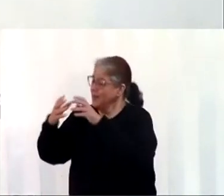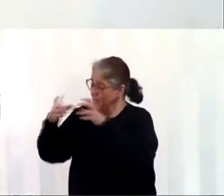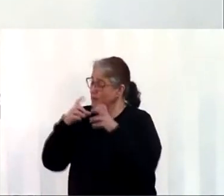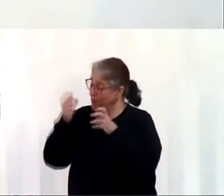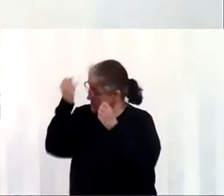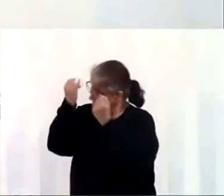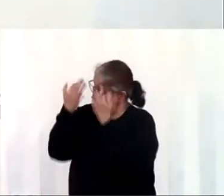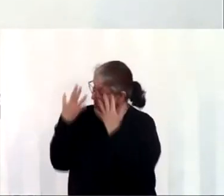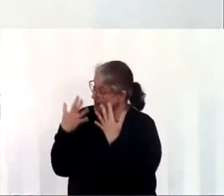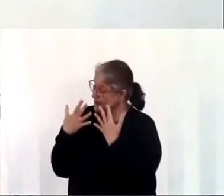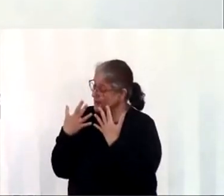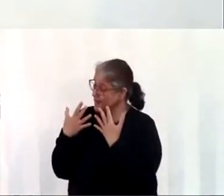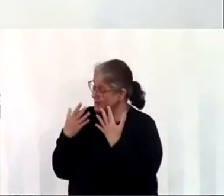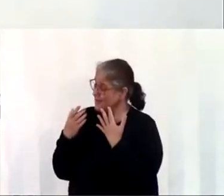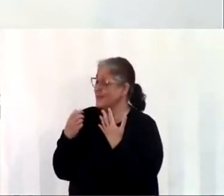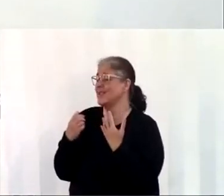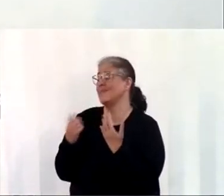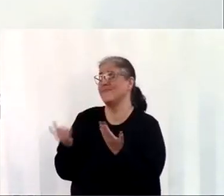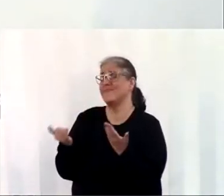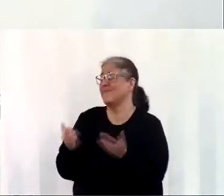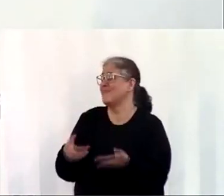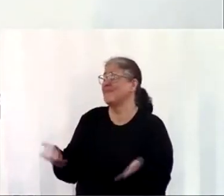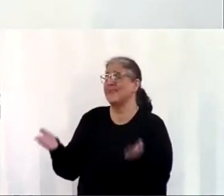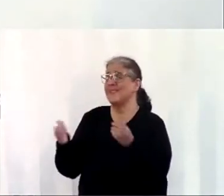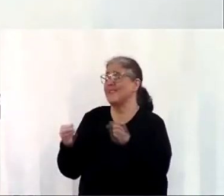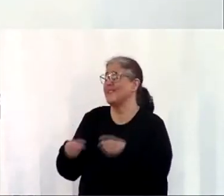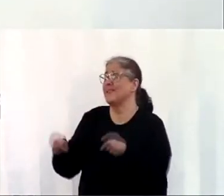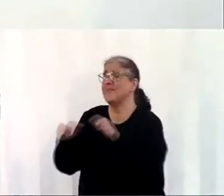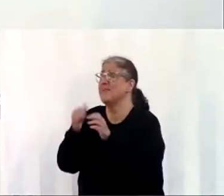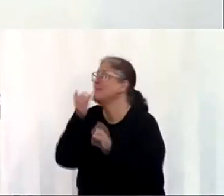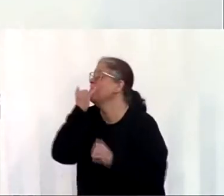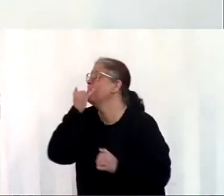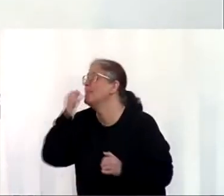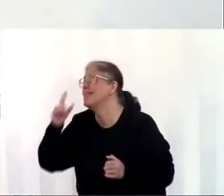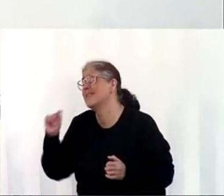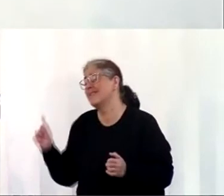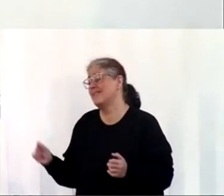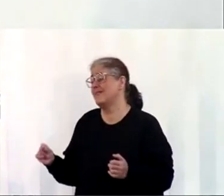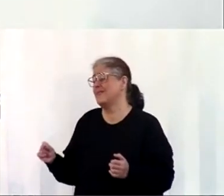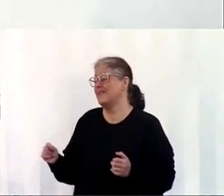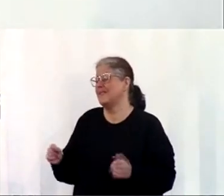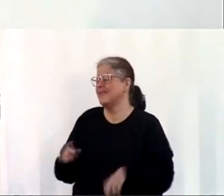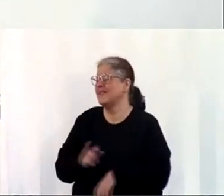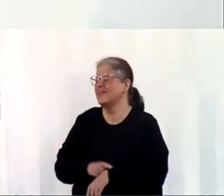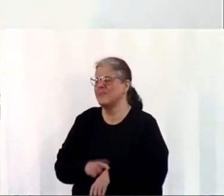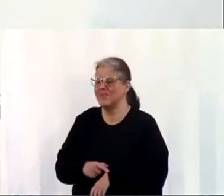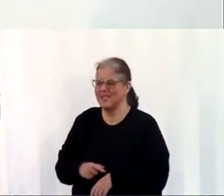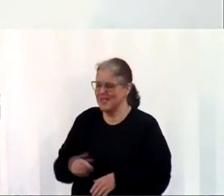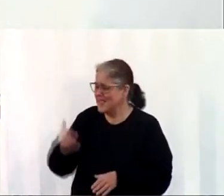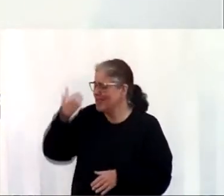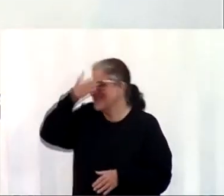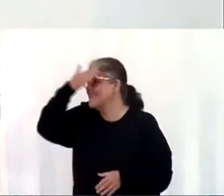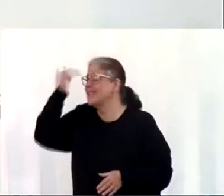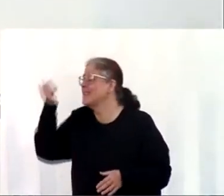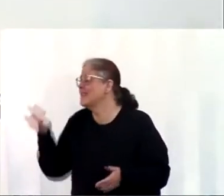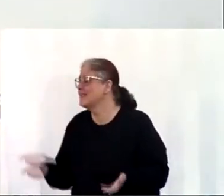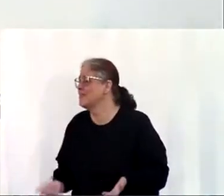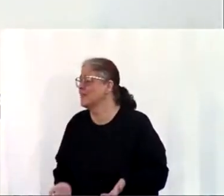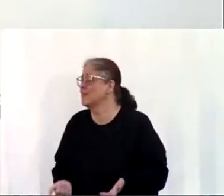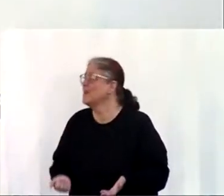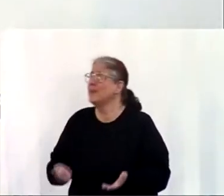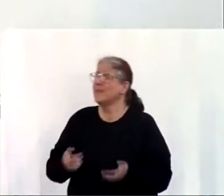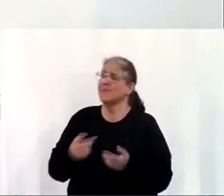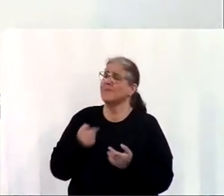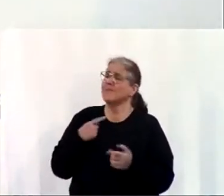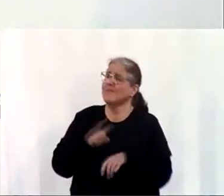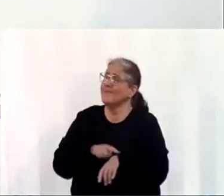Senhor. Senhor, nos perdoe pelos tempos em que nos esquecemos de Ti. Senhor, se estivemos afastados da